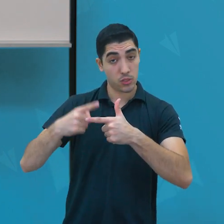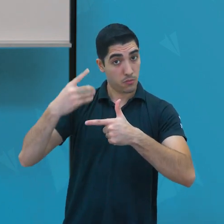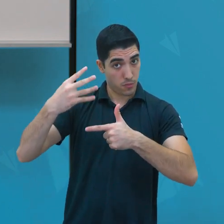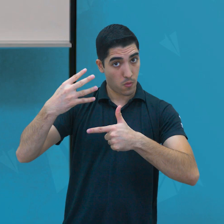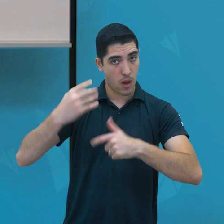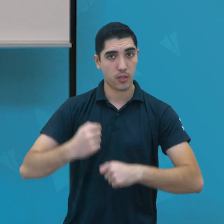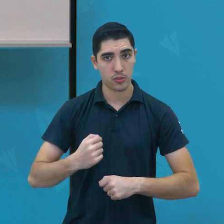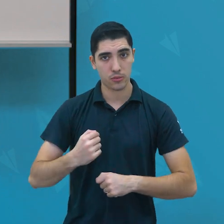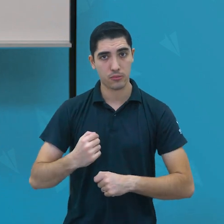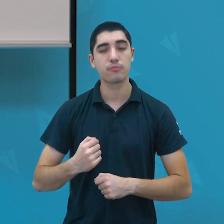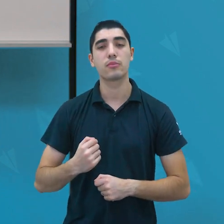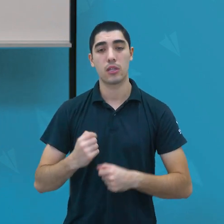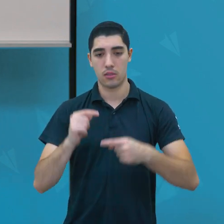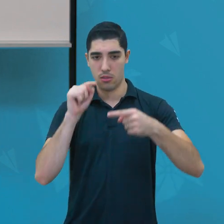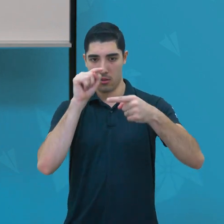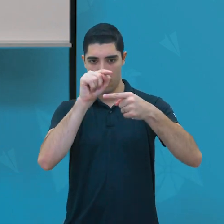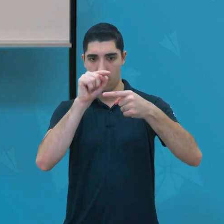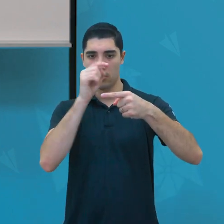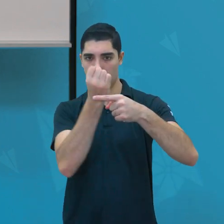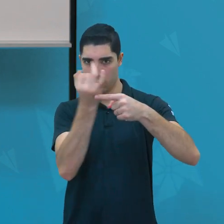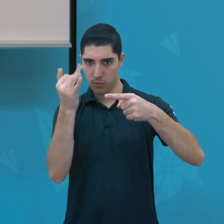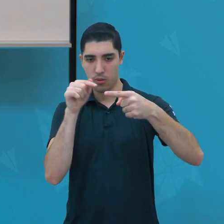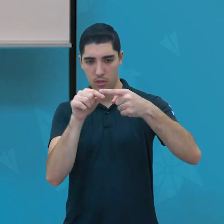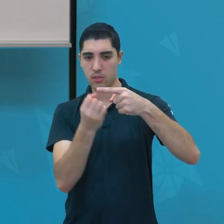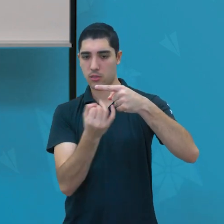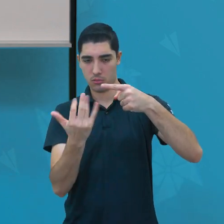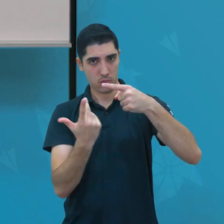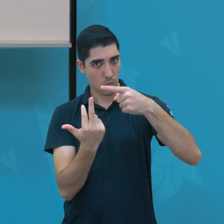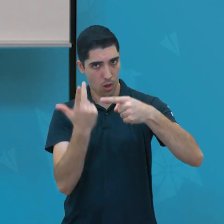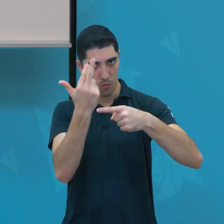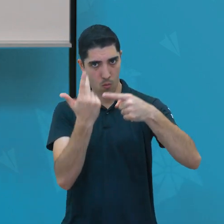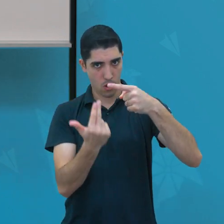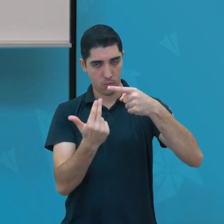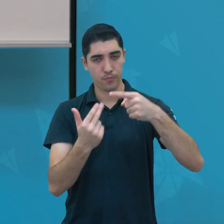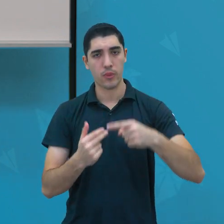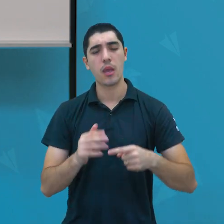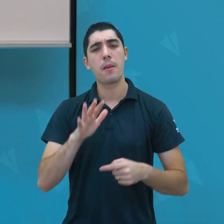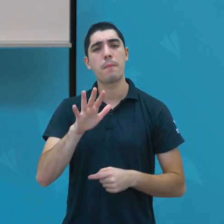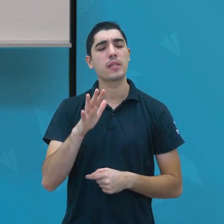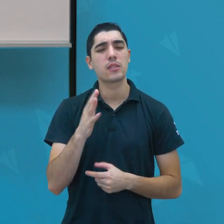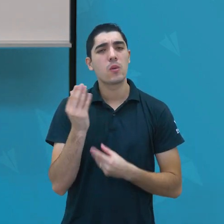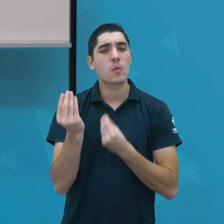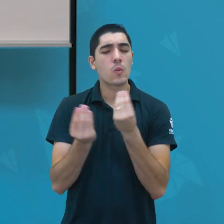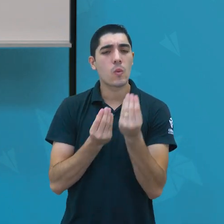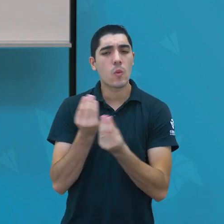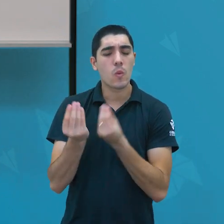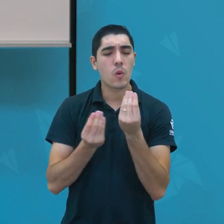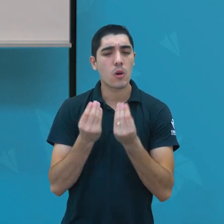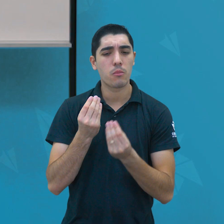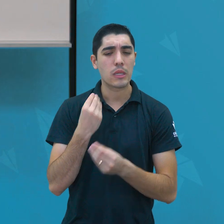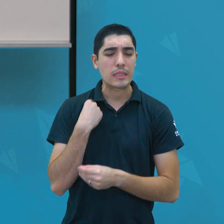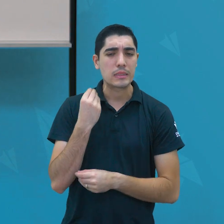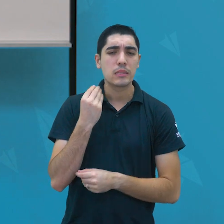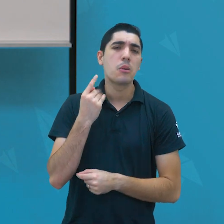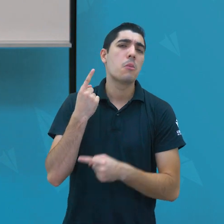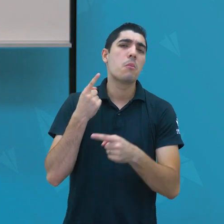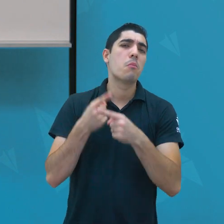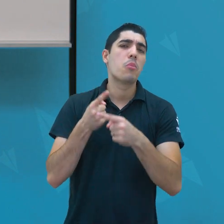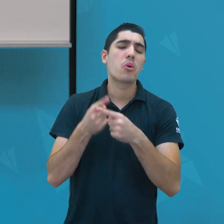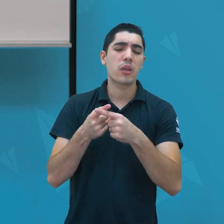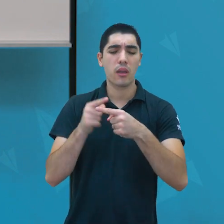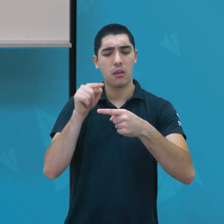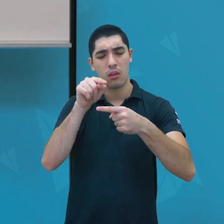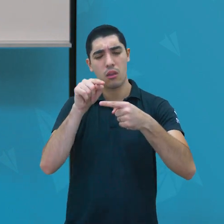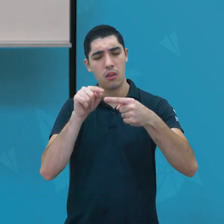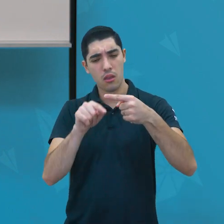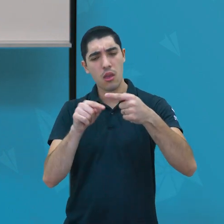Dividindo por 4, em cima e embaixo. Agora, como eu consigo assim ter uma noção do porquê que